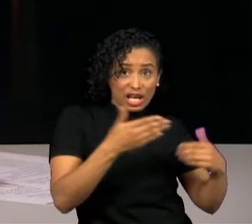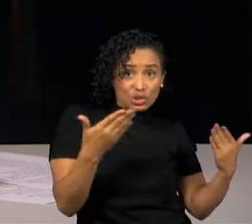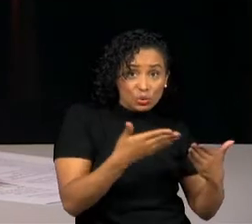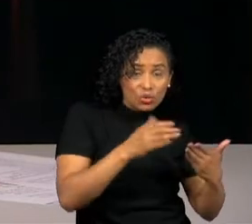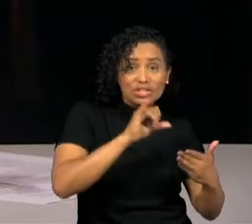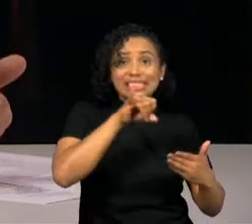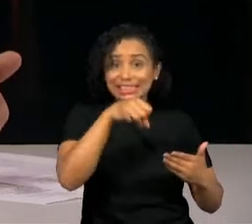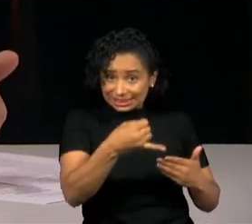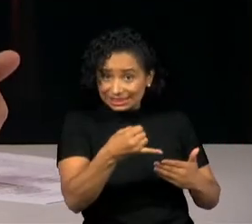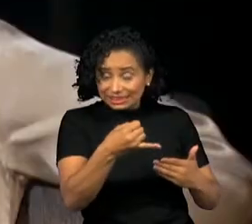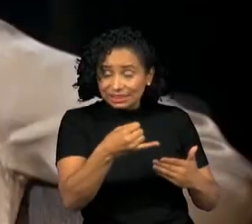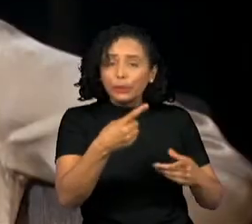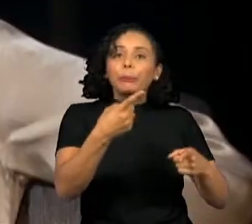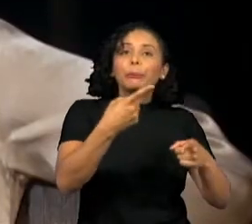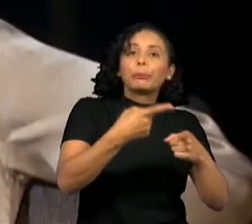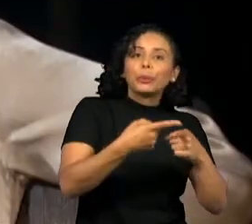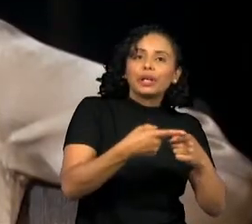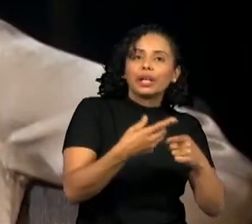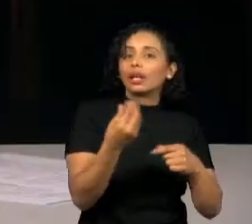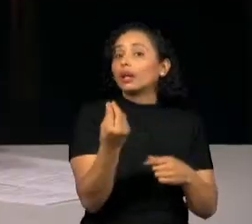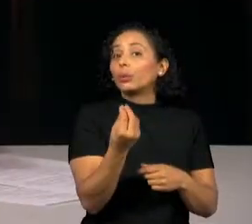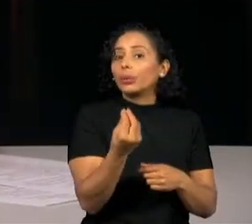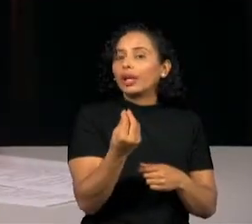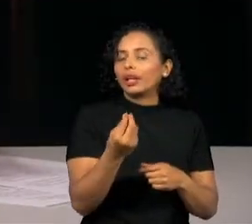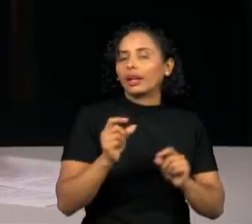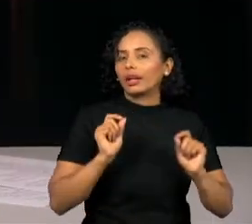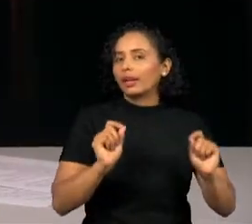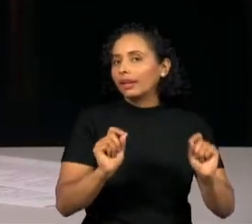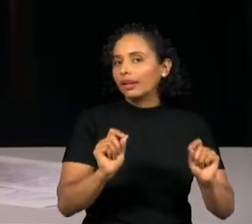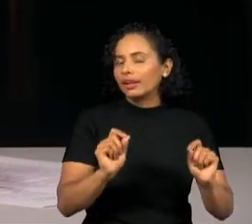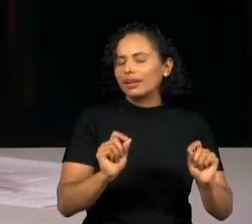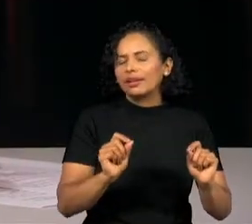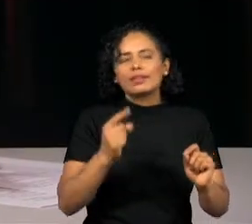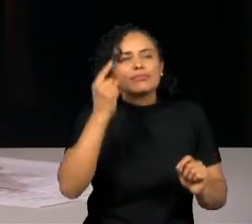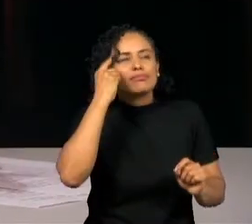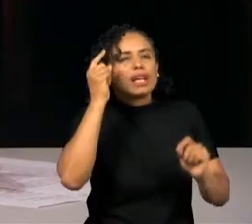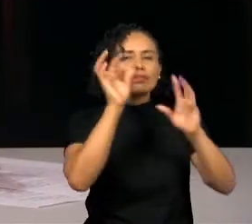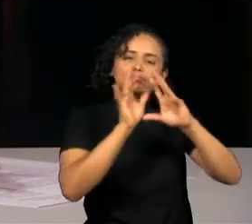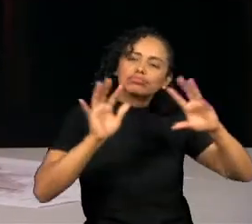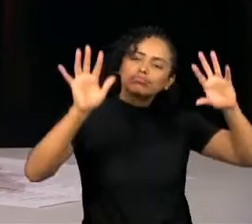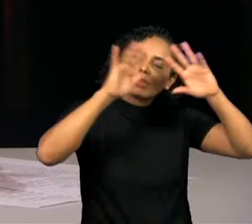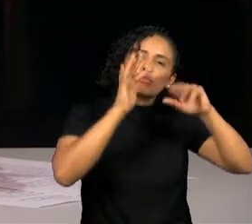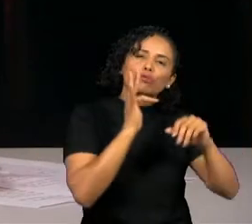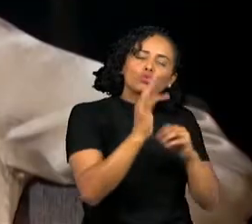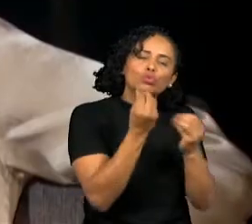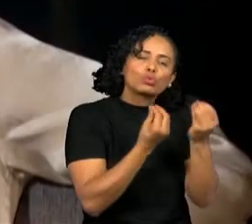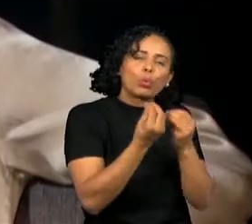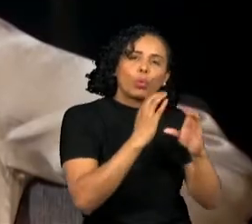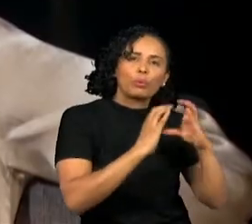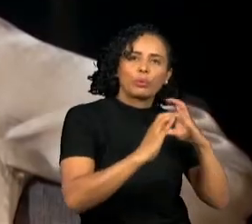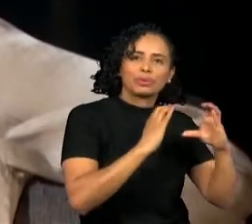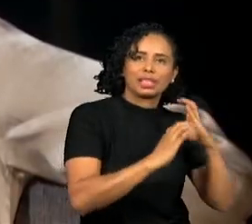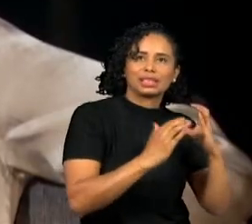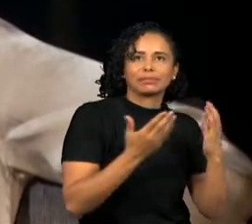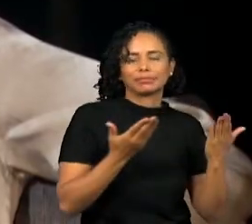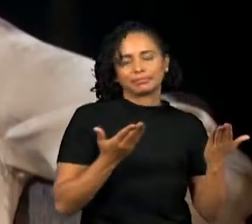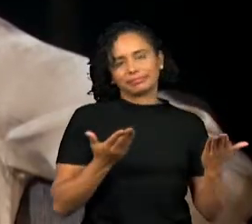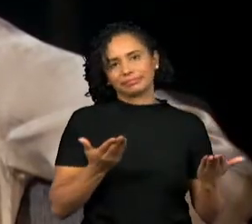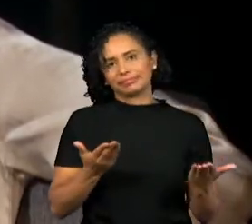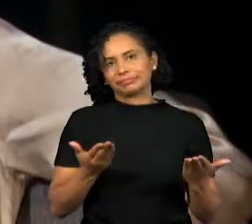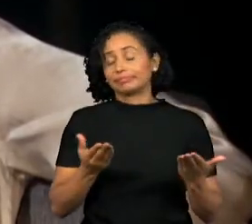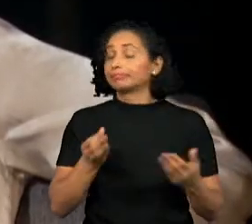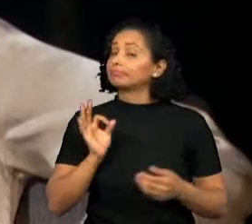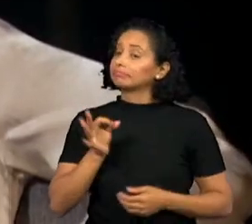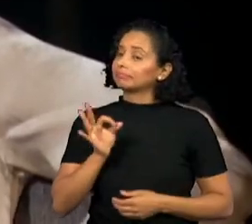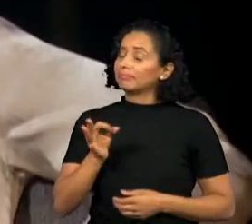se sim o que eu acho que ele tá fazendo uma pergunta sobre o futuro Qual o futuro da comunicação não é não você pode ser é porque tipo assim